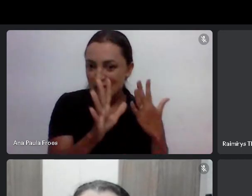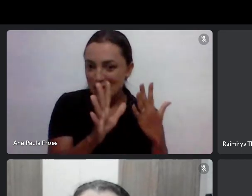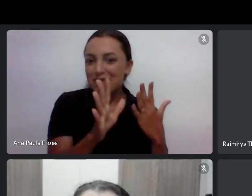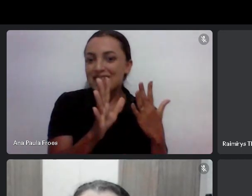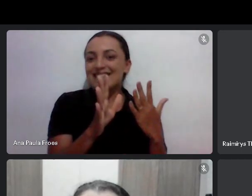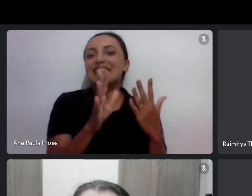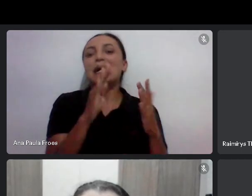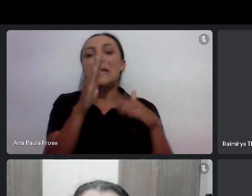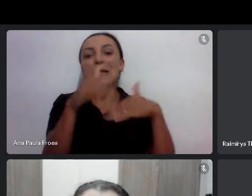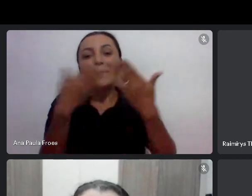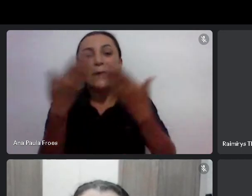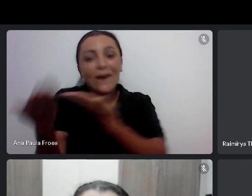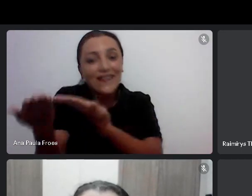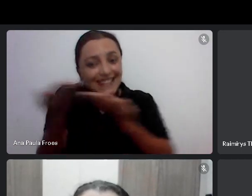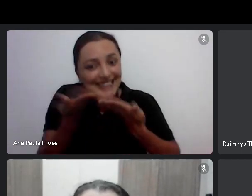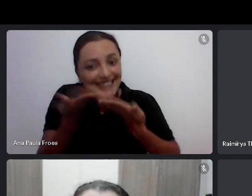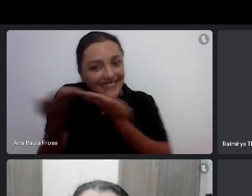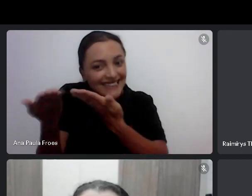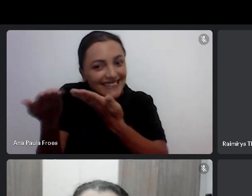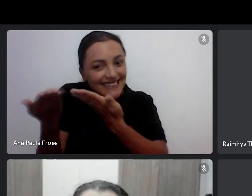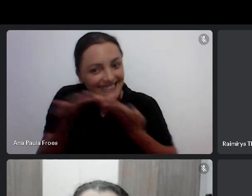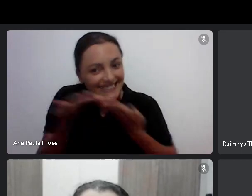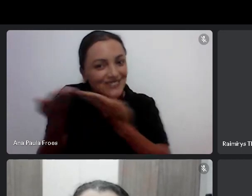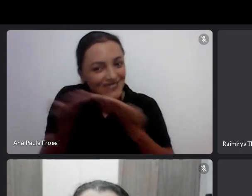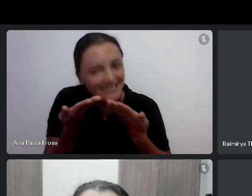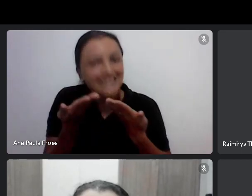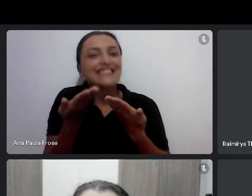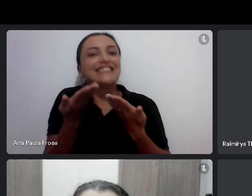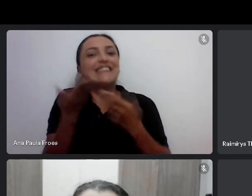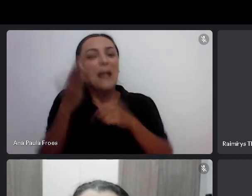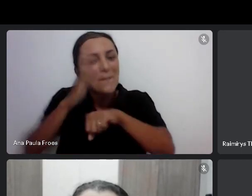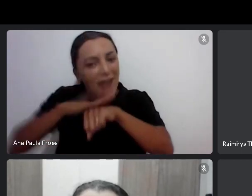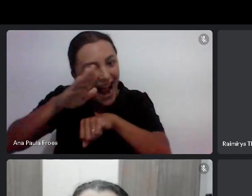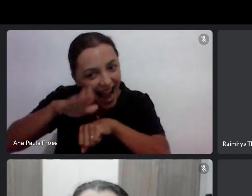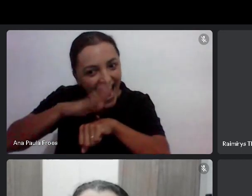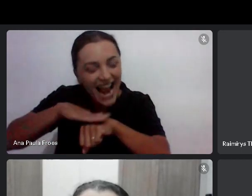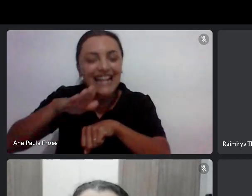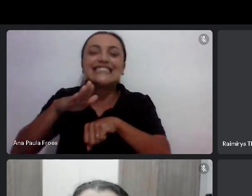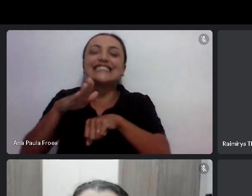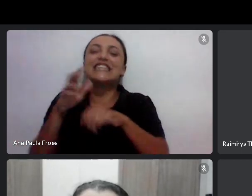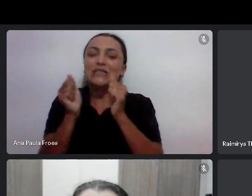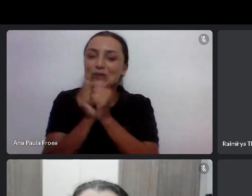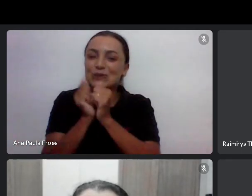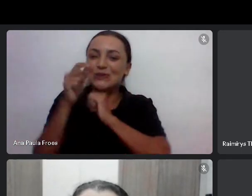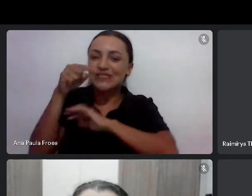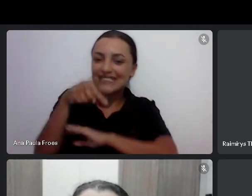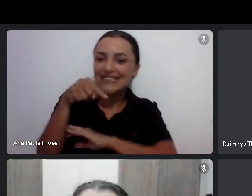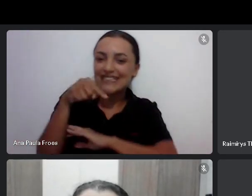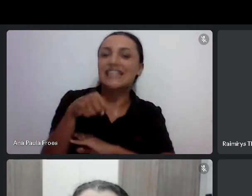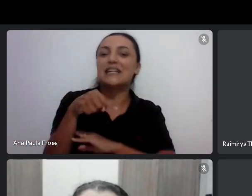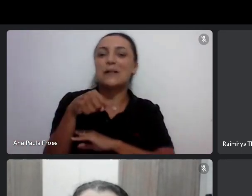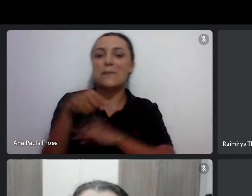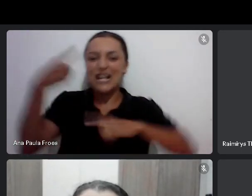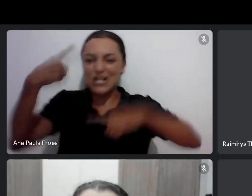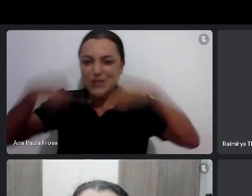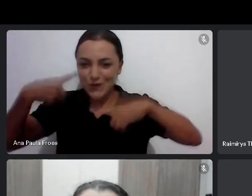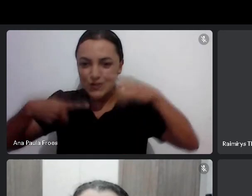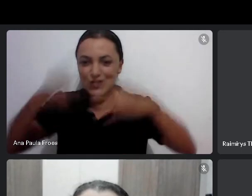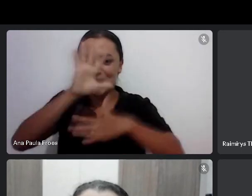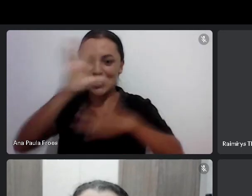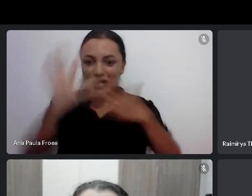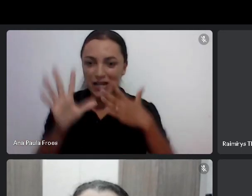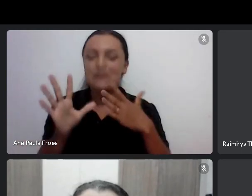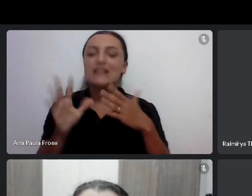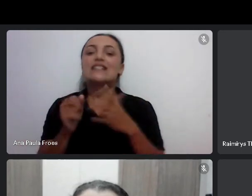com certeza, para estar aqui com a gente nas discussões sobre Libras, né? A gente fará um seminário aí de educação bilíngue, conto